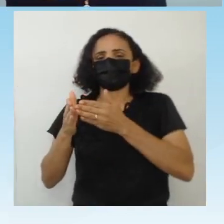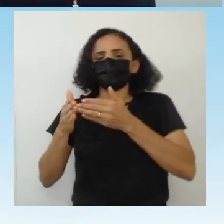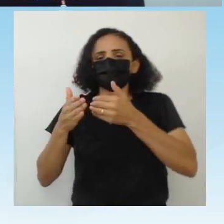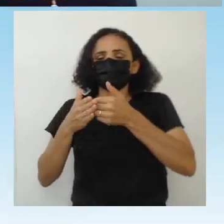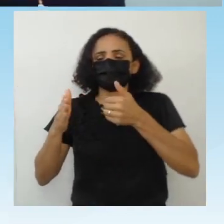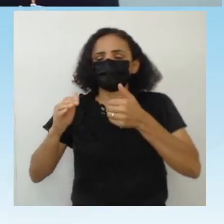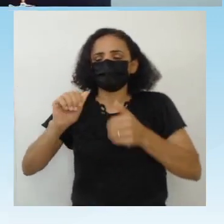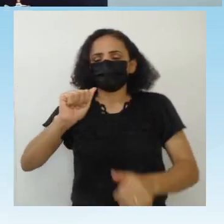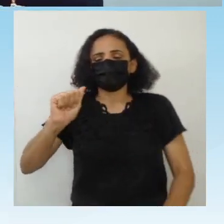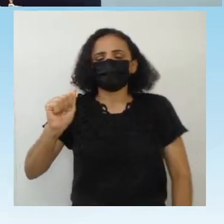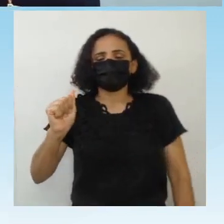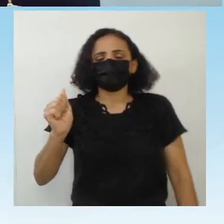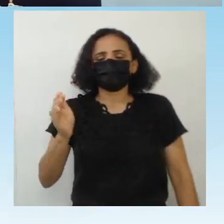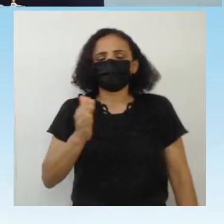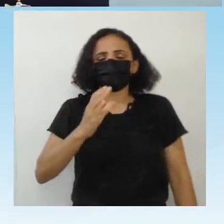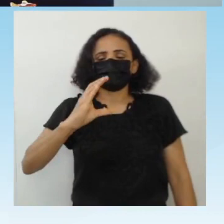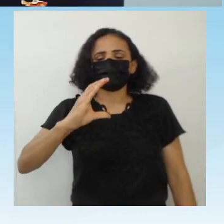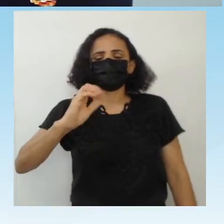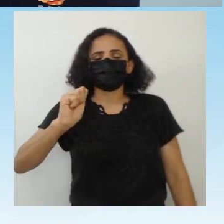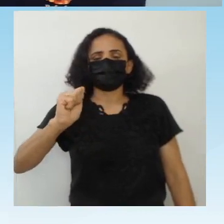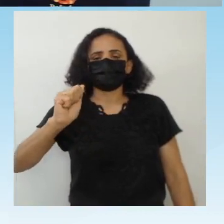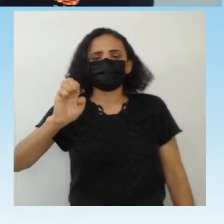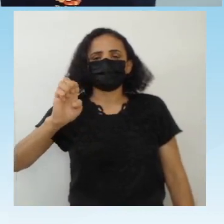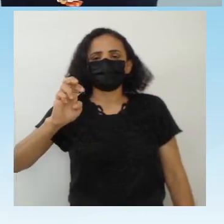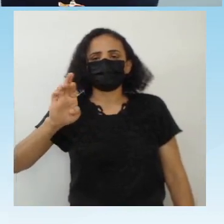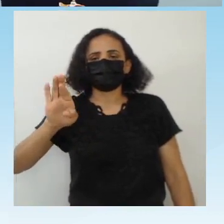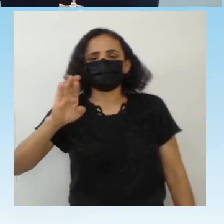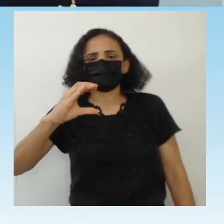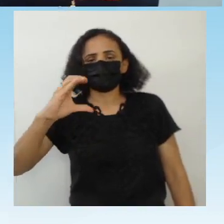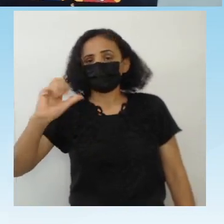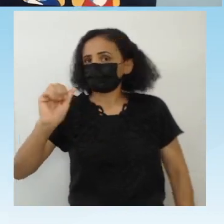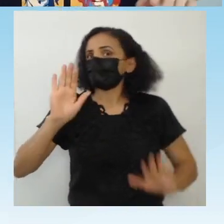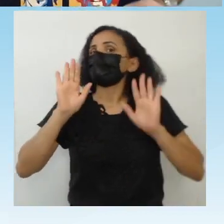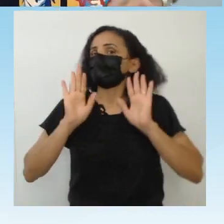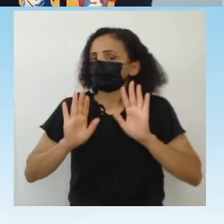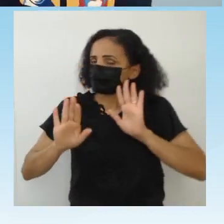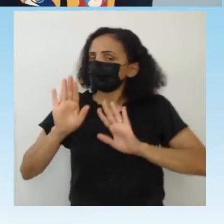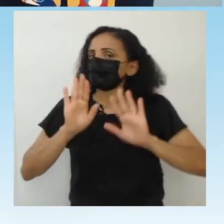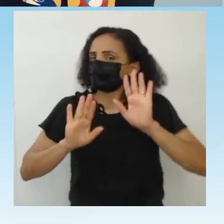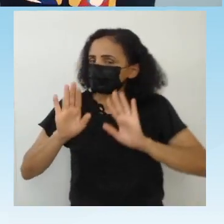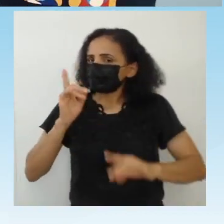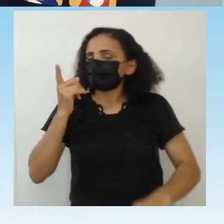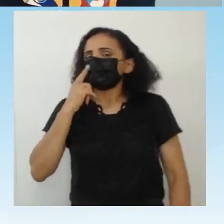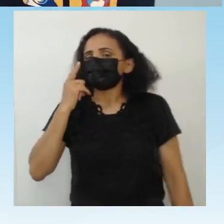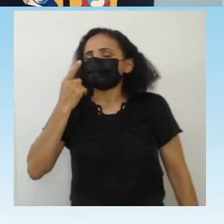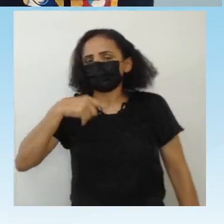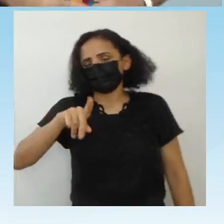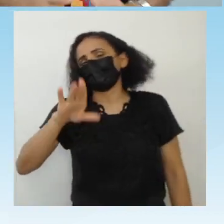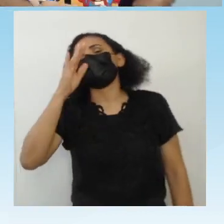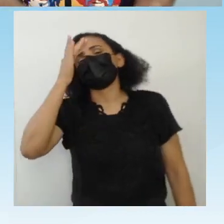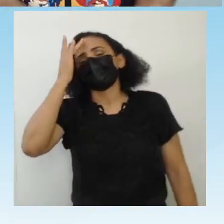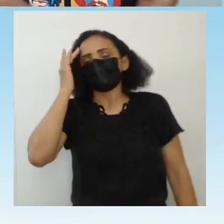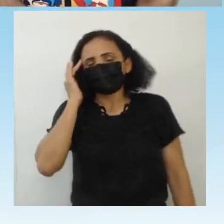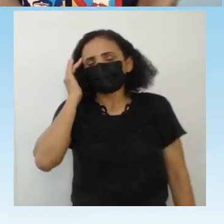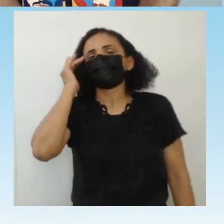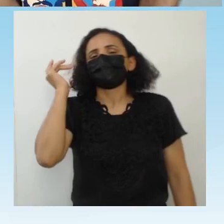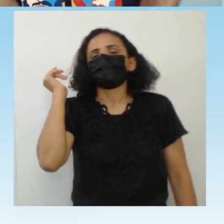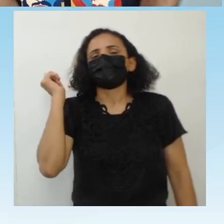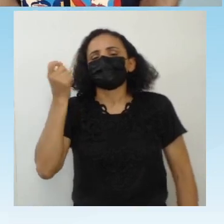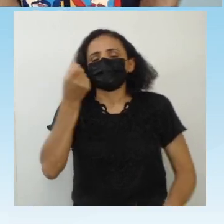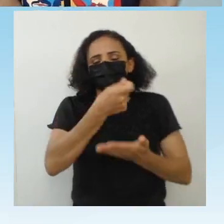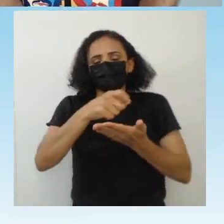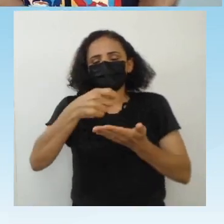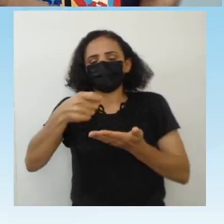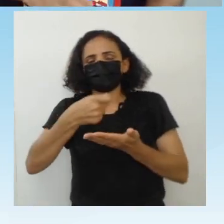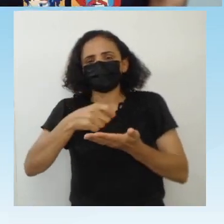da palavra cerca. Tá? Separado. Não se esqueçam disso. Eu sei que vocês vão usar